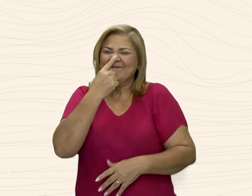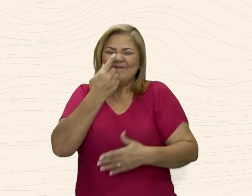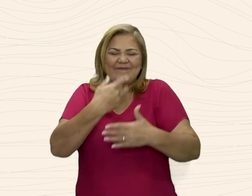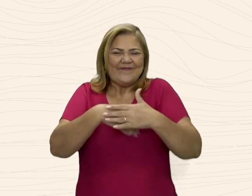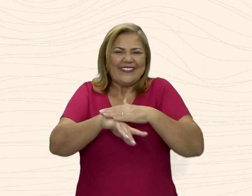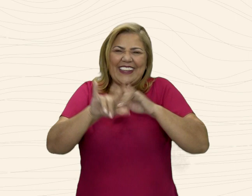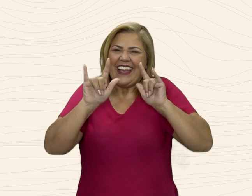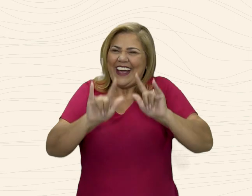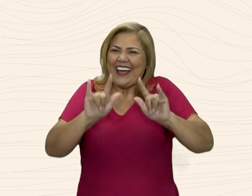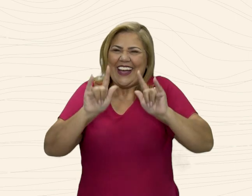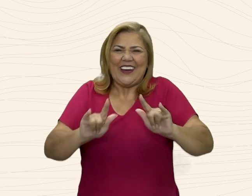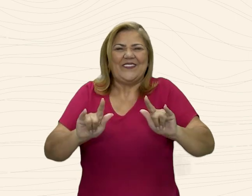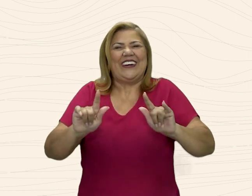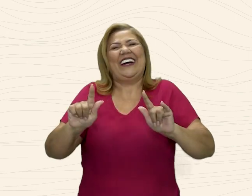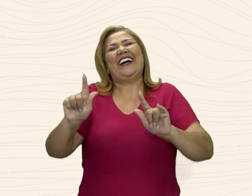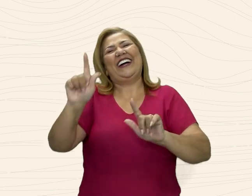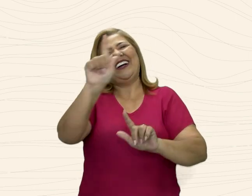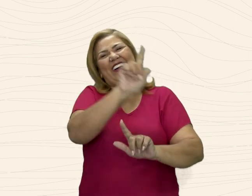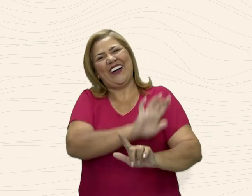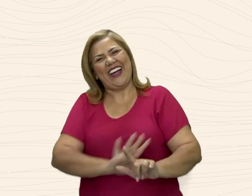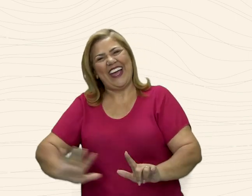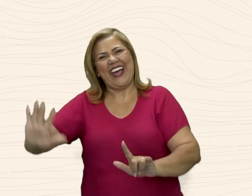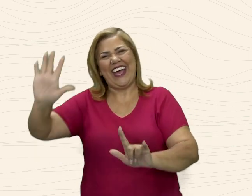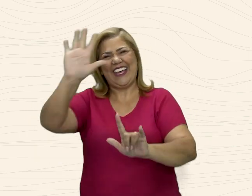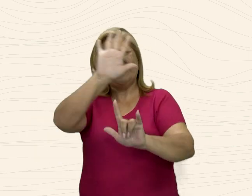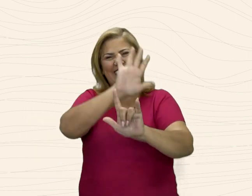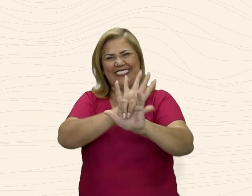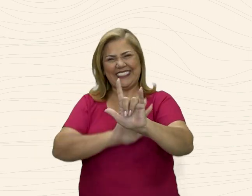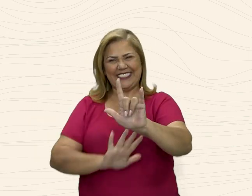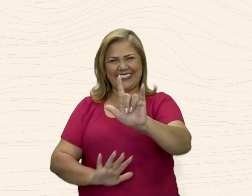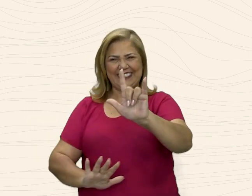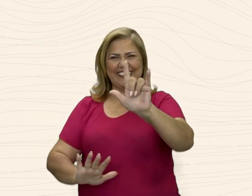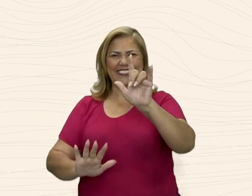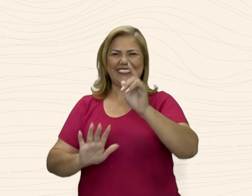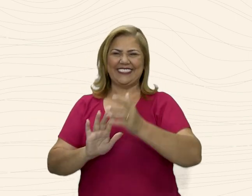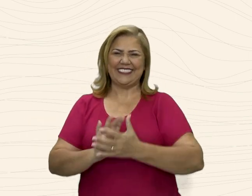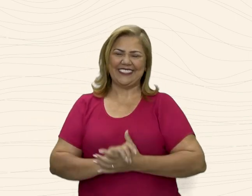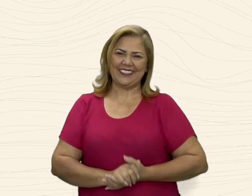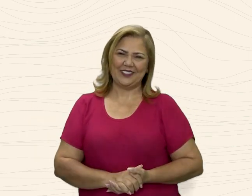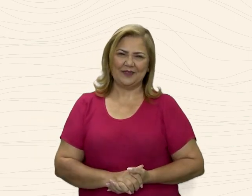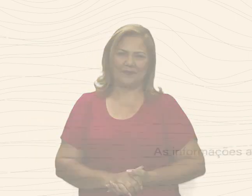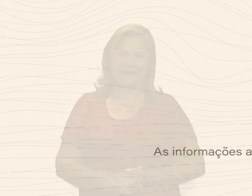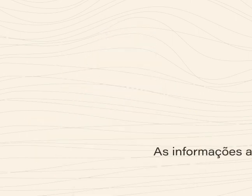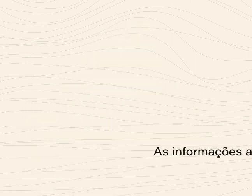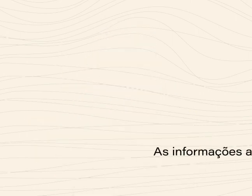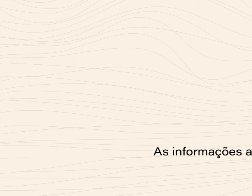que sois, é assim que te amo, sertão de Goiás.